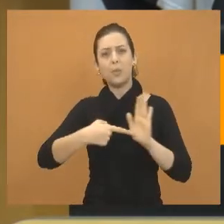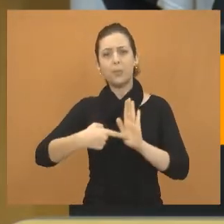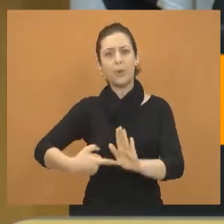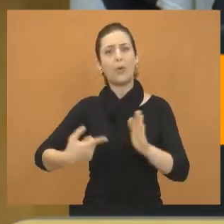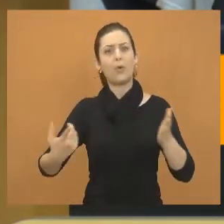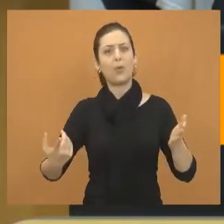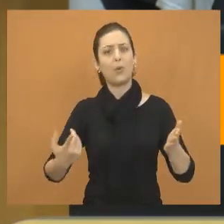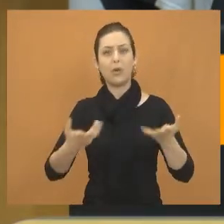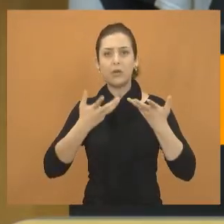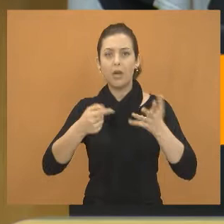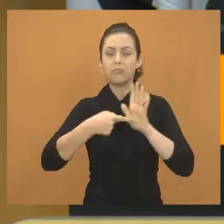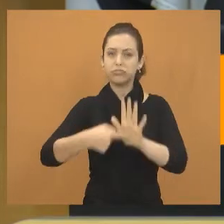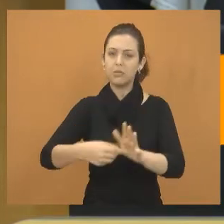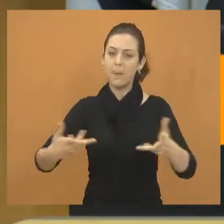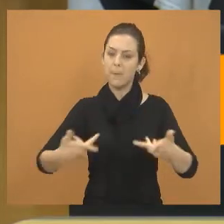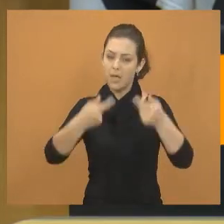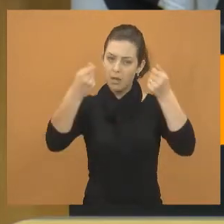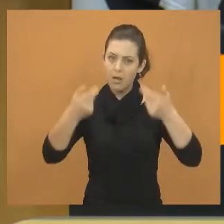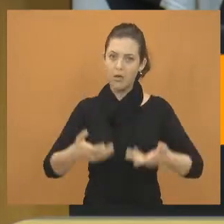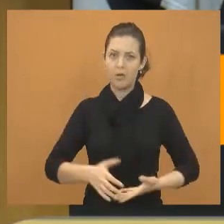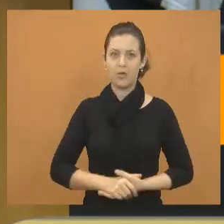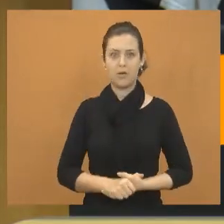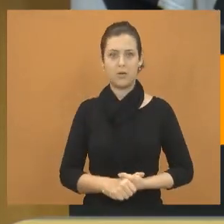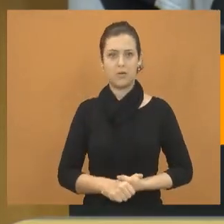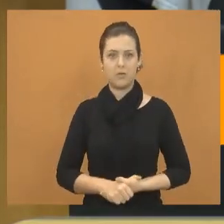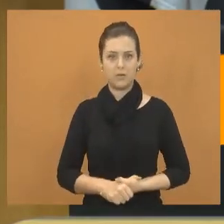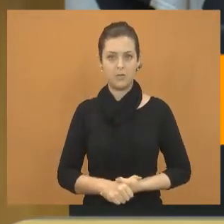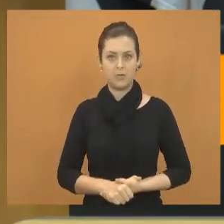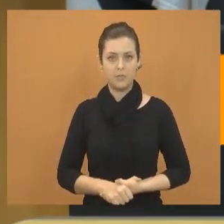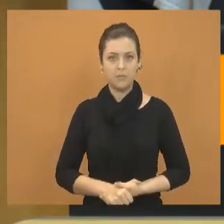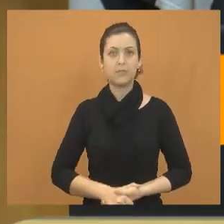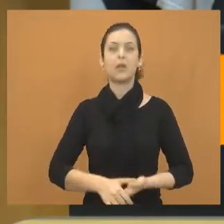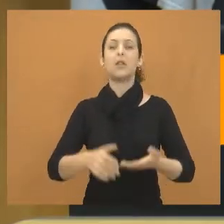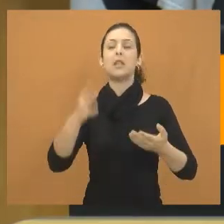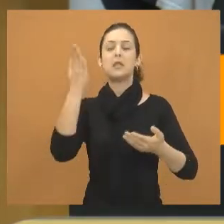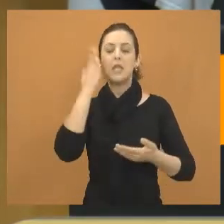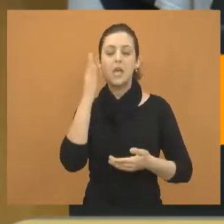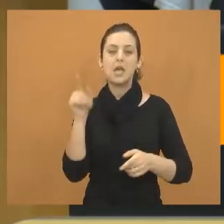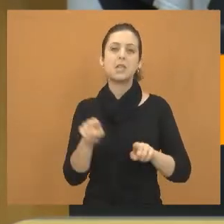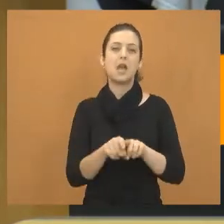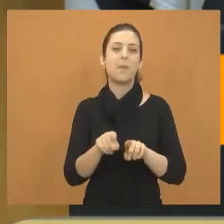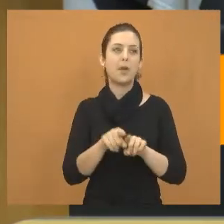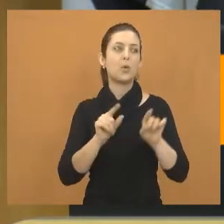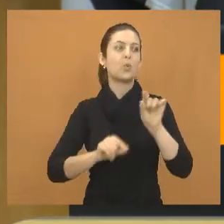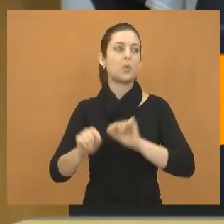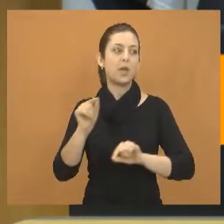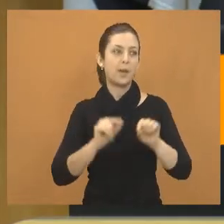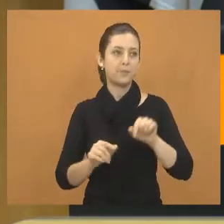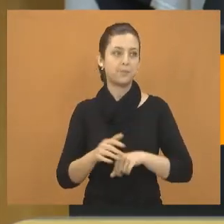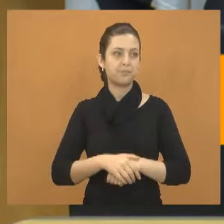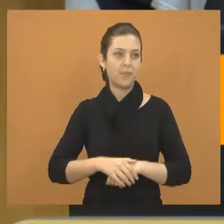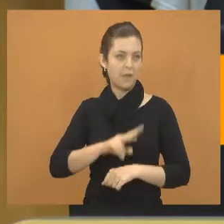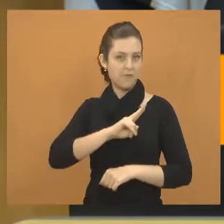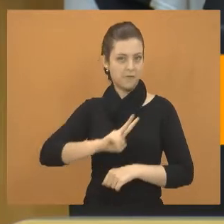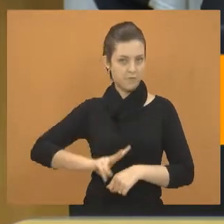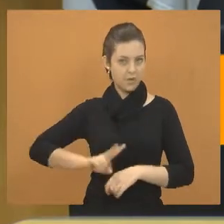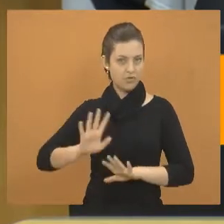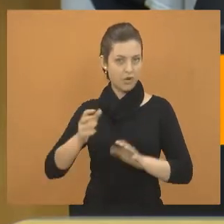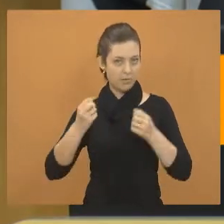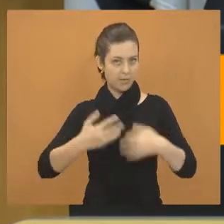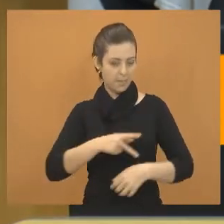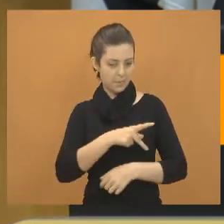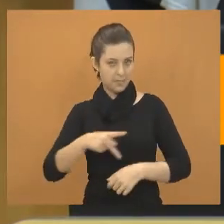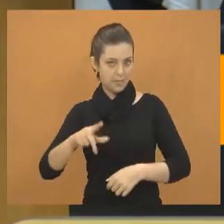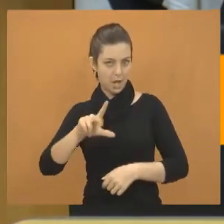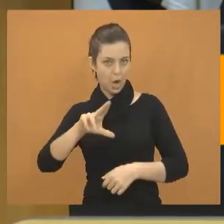eu vou mostrar? Porque eu quero que melhore. Sei também que aí na fala da vereadora, presidente